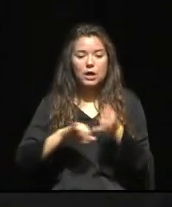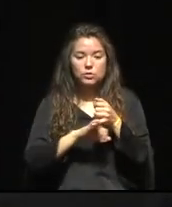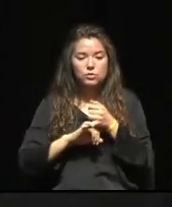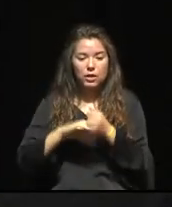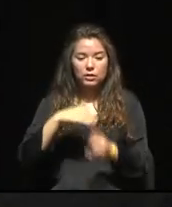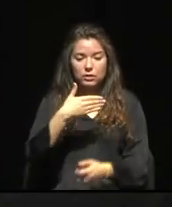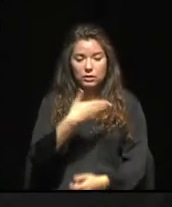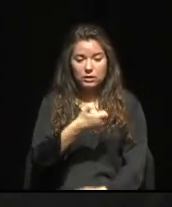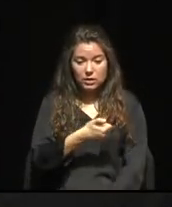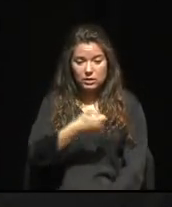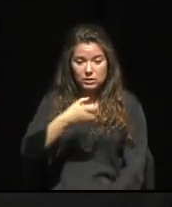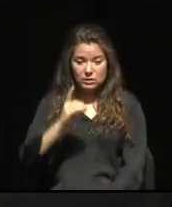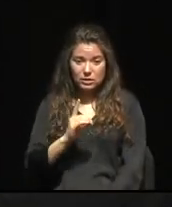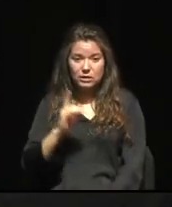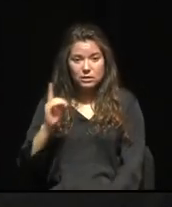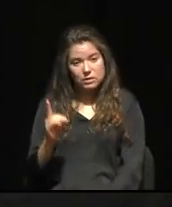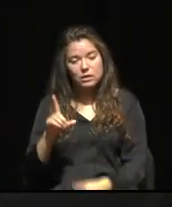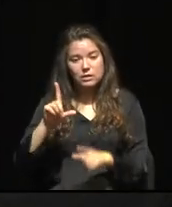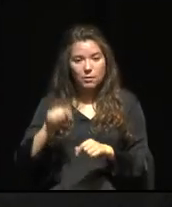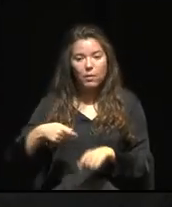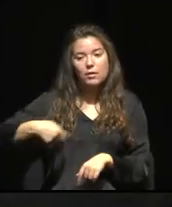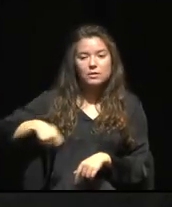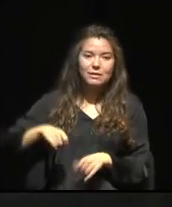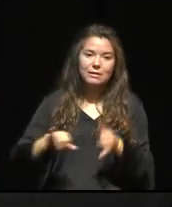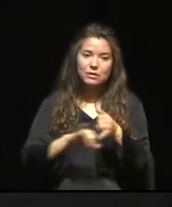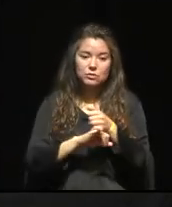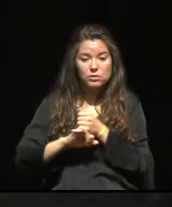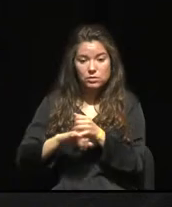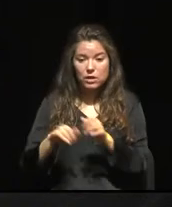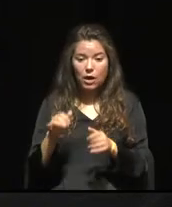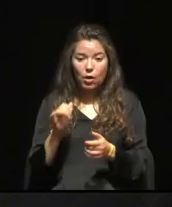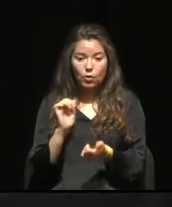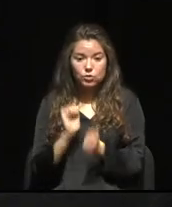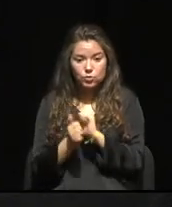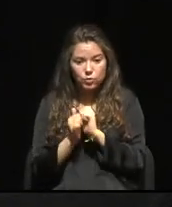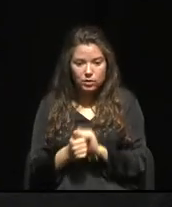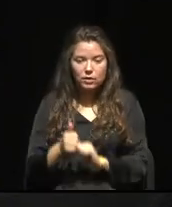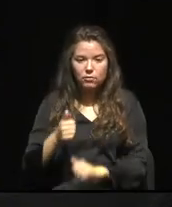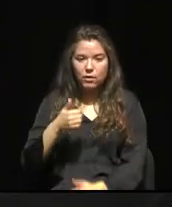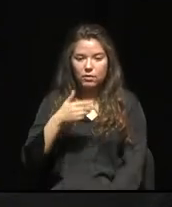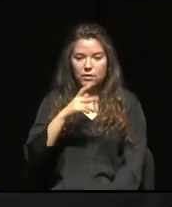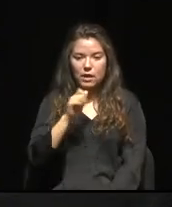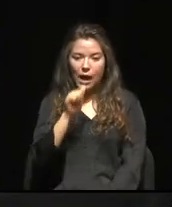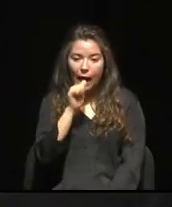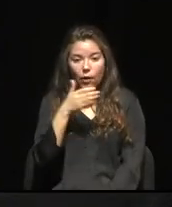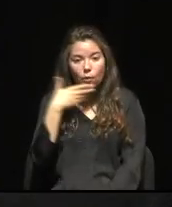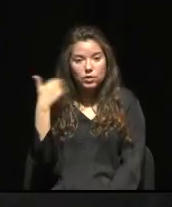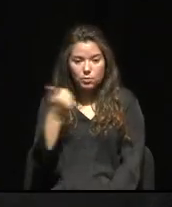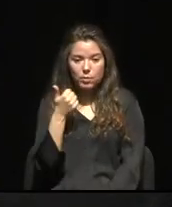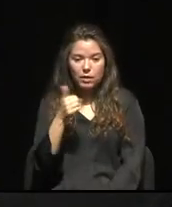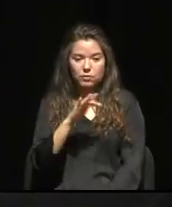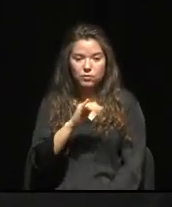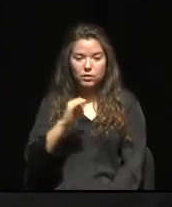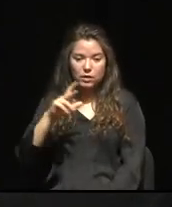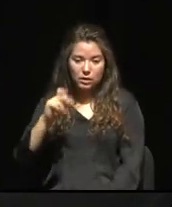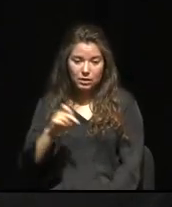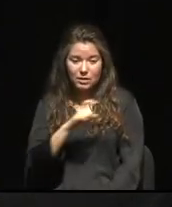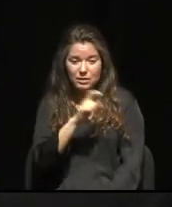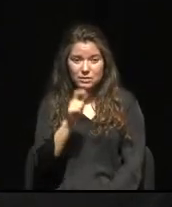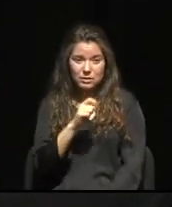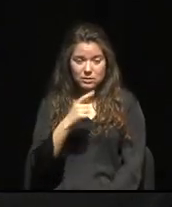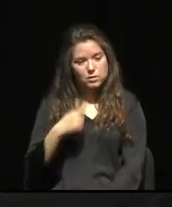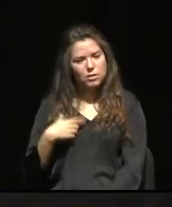566 e presidente da assembleia geral da Associação Desportiva e Recreativa de Águas Belas Ferreira do zer pertenceu ainda a vários